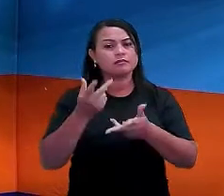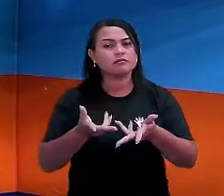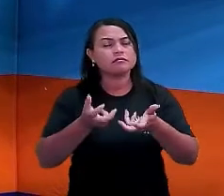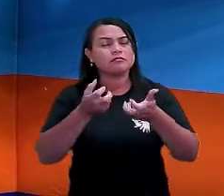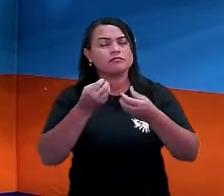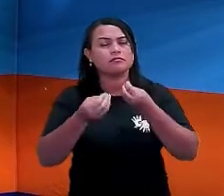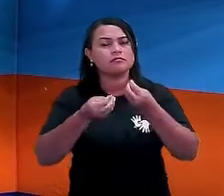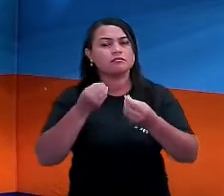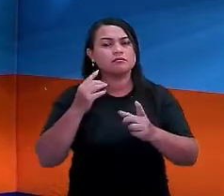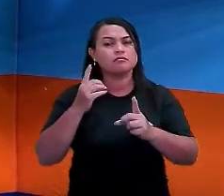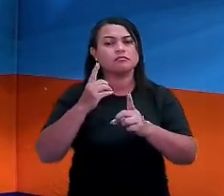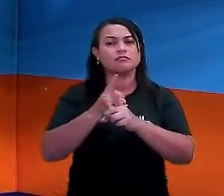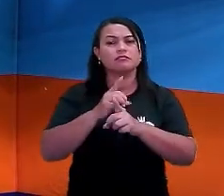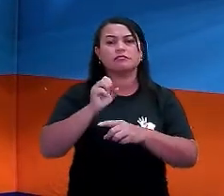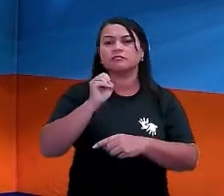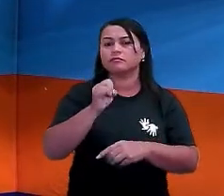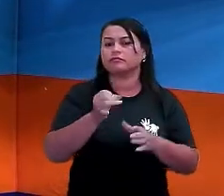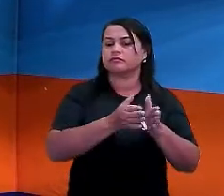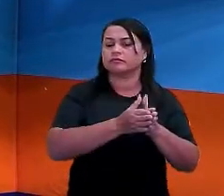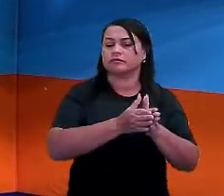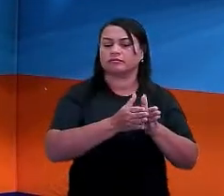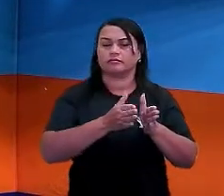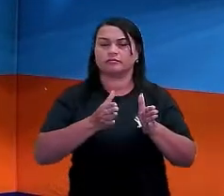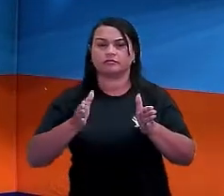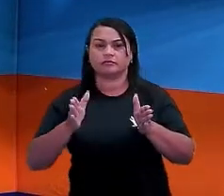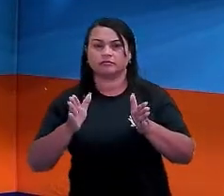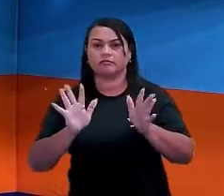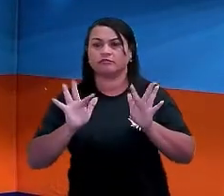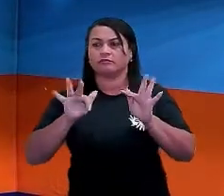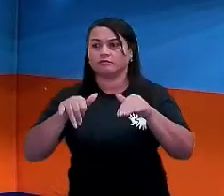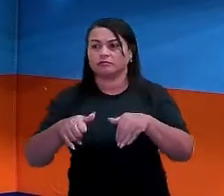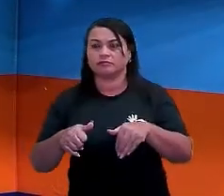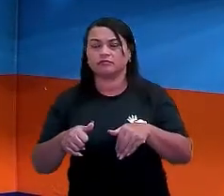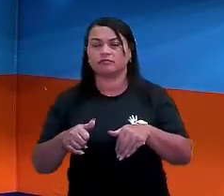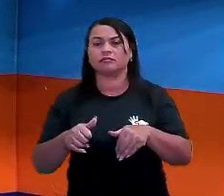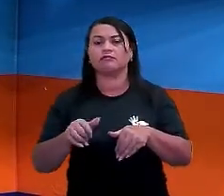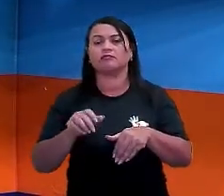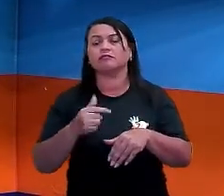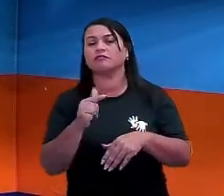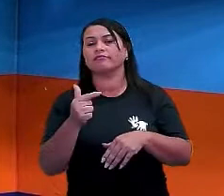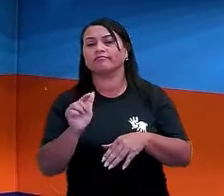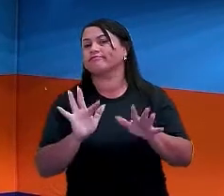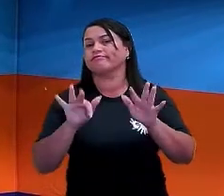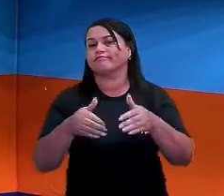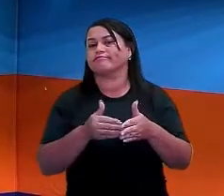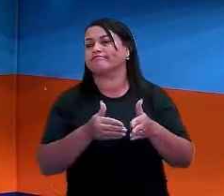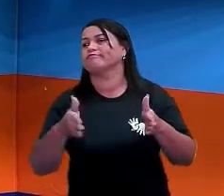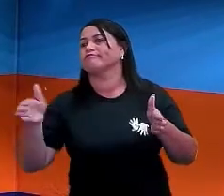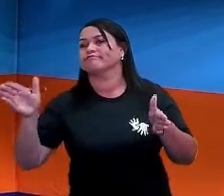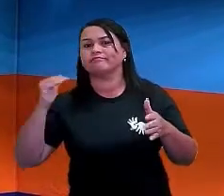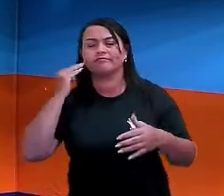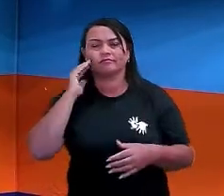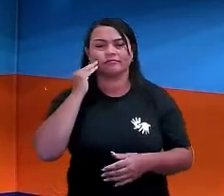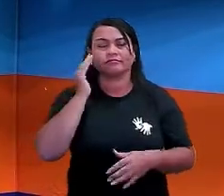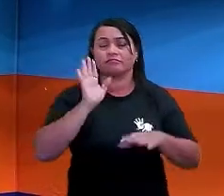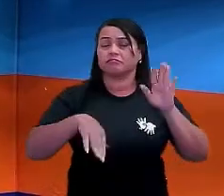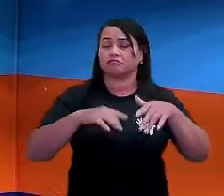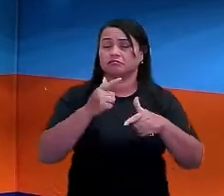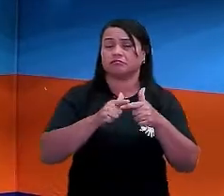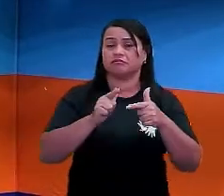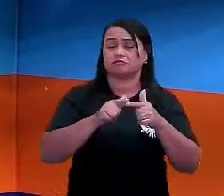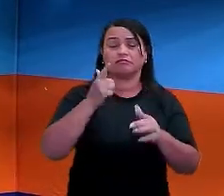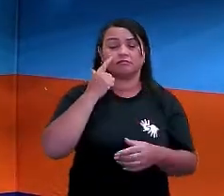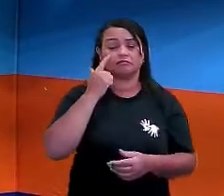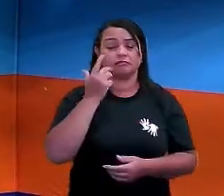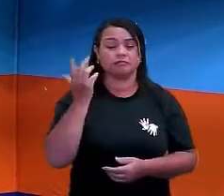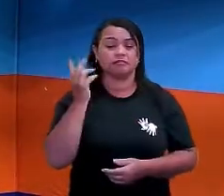para identificar se ela vai ser uma sequência finita ou infinita, tá? Vai depender do problema, como eu falei. Então, vamos